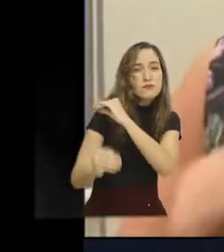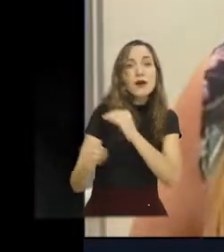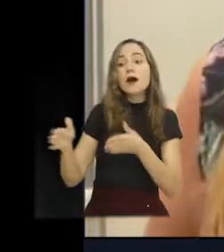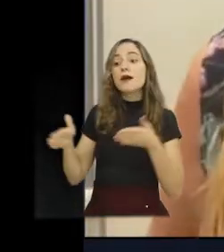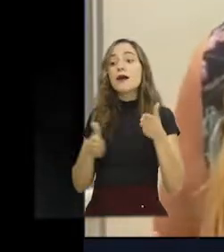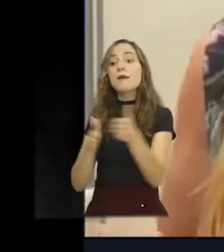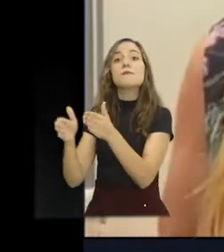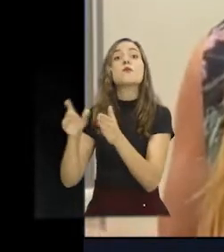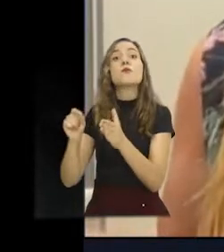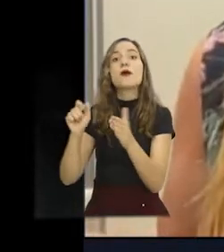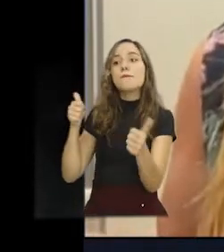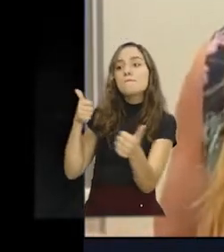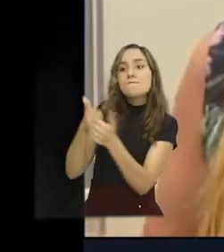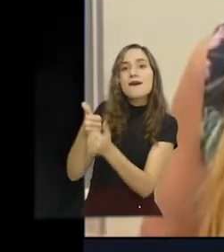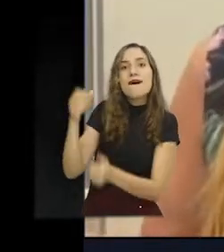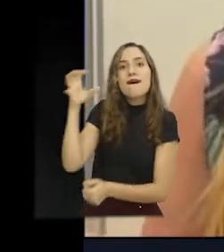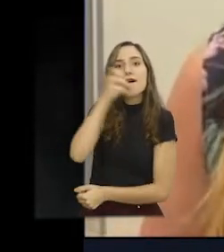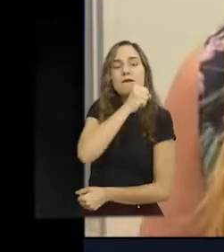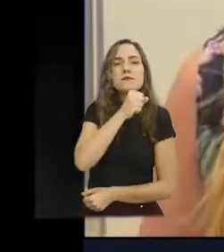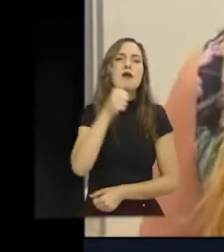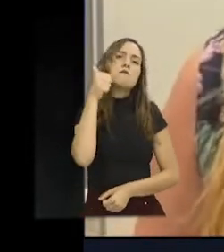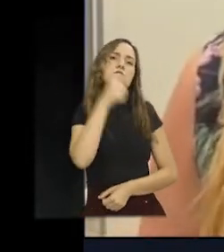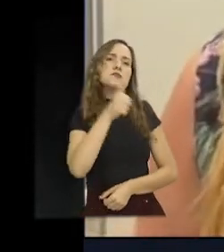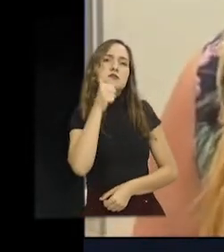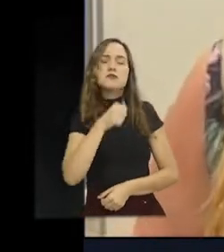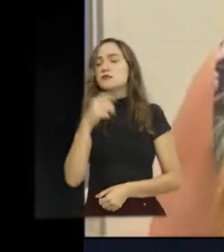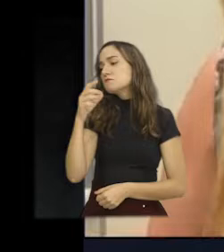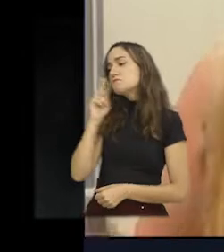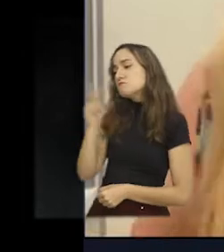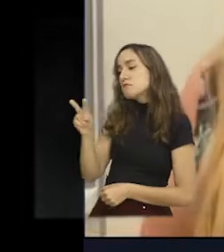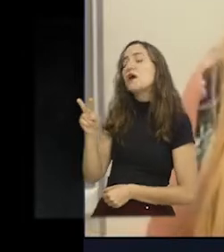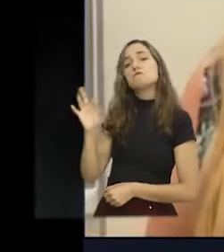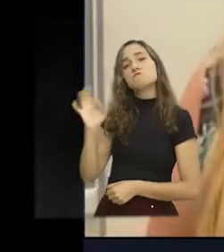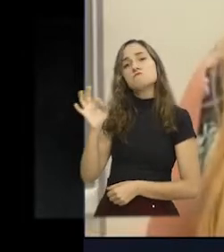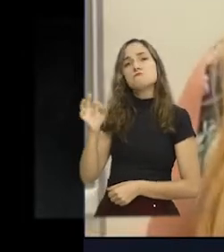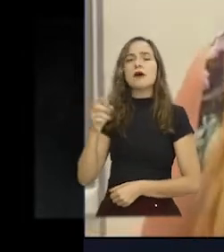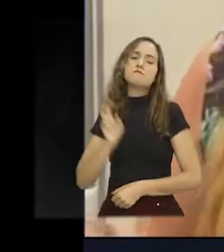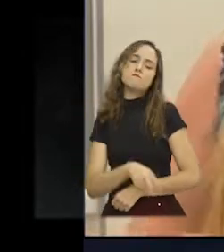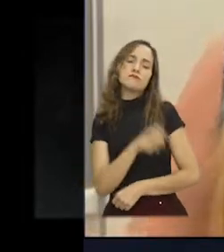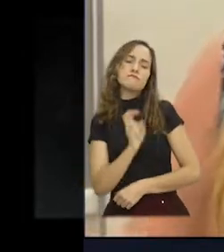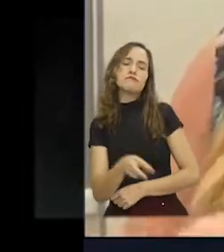pelo caminho mais curto. A menina foi pelo caminho mais longo,